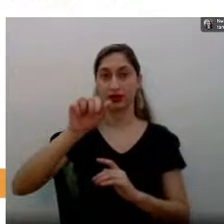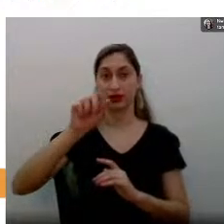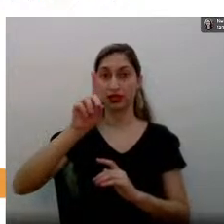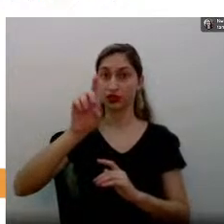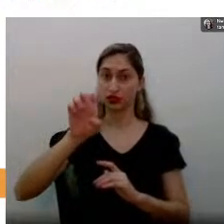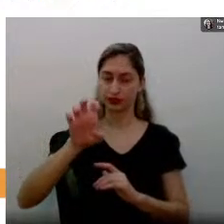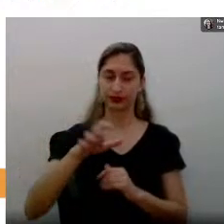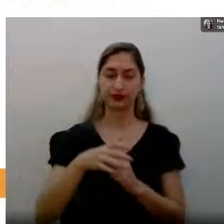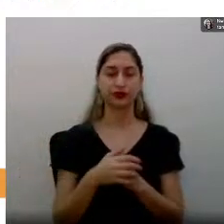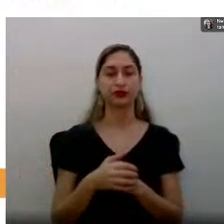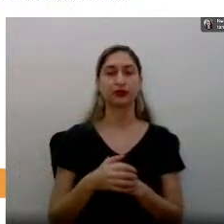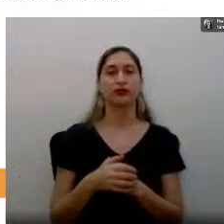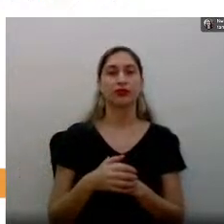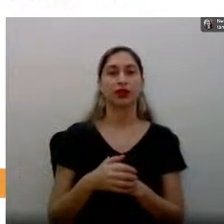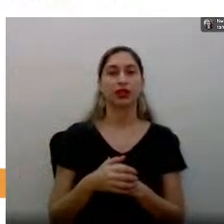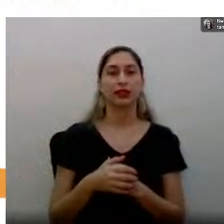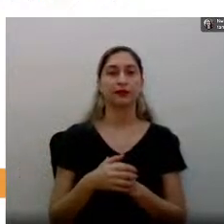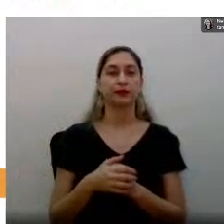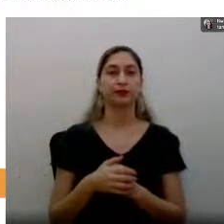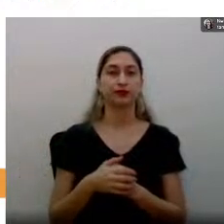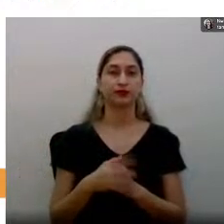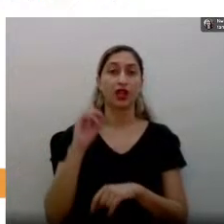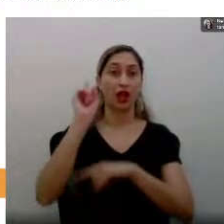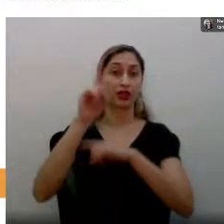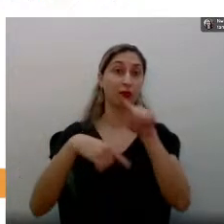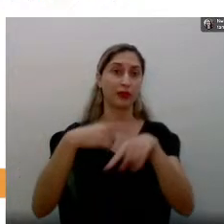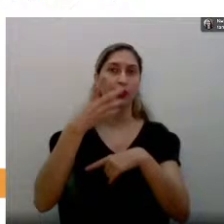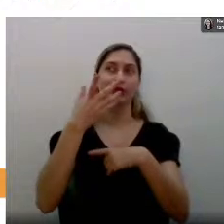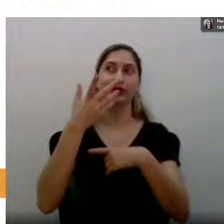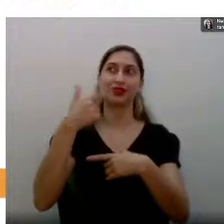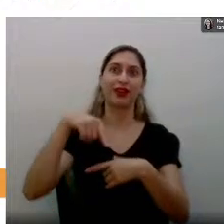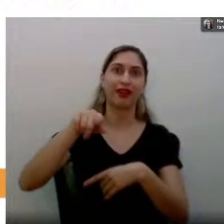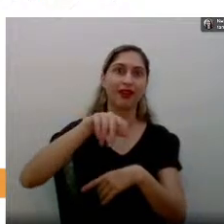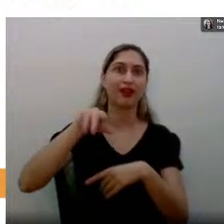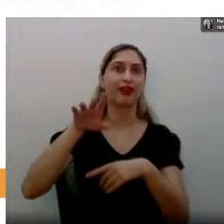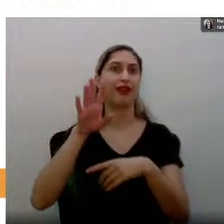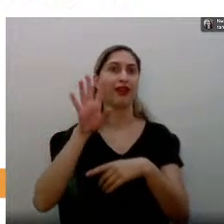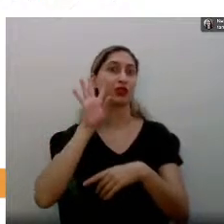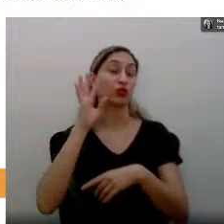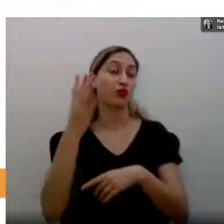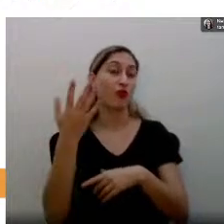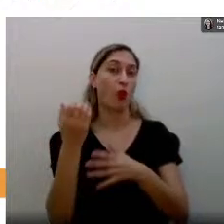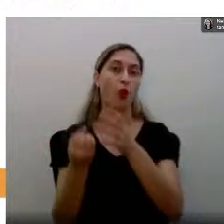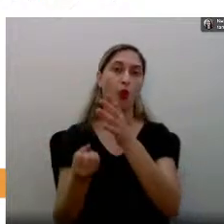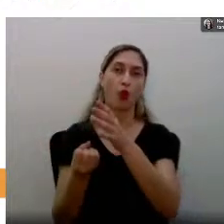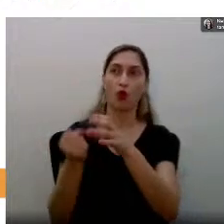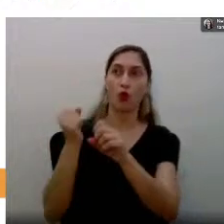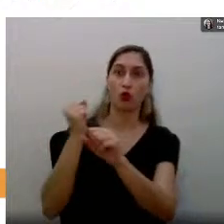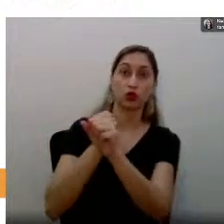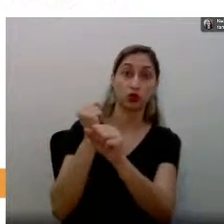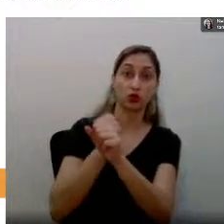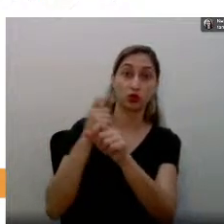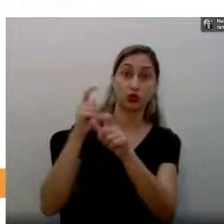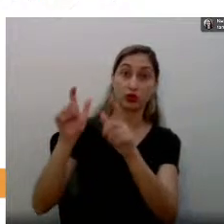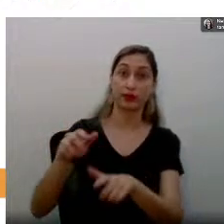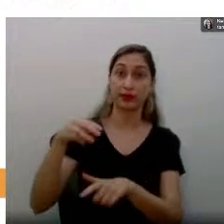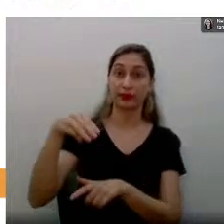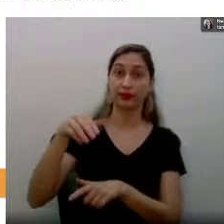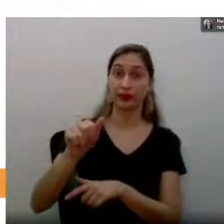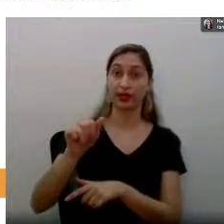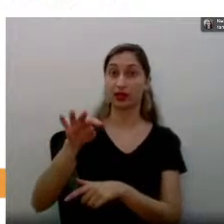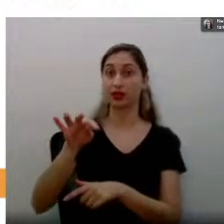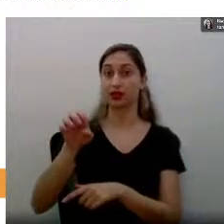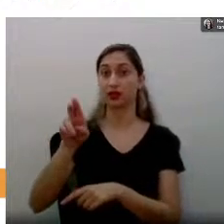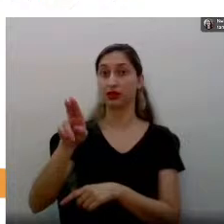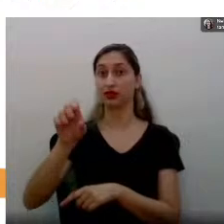seria conseguir construir uma outra instalação em Mateus Leme beleza que seria um Observatório astronômico mais não brasileiro